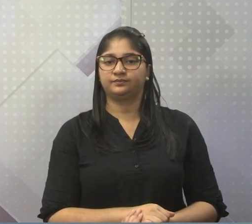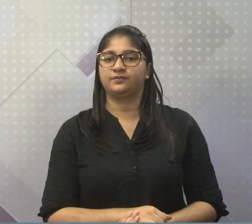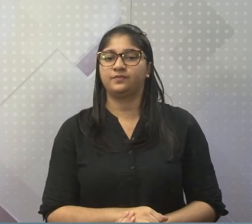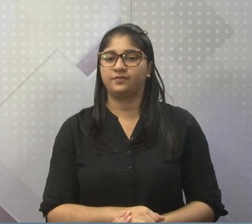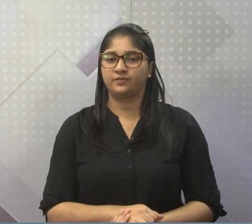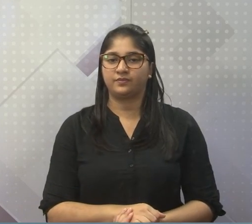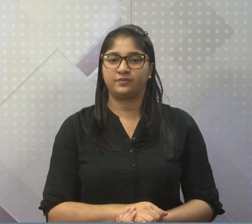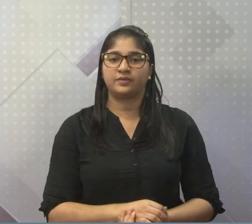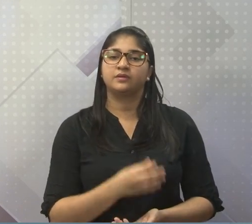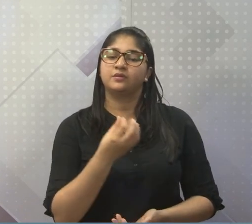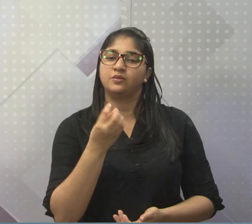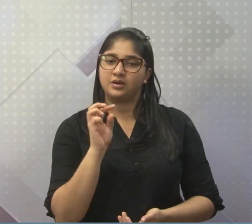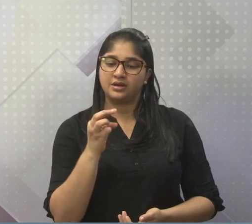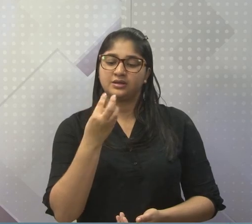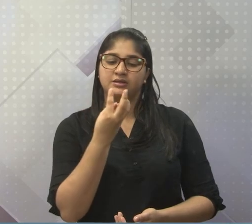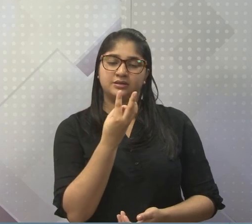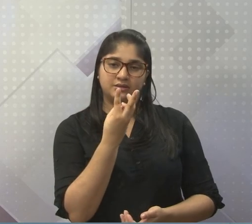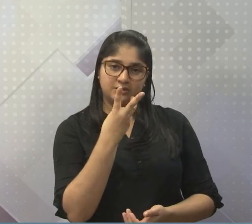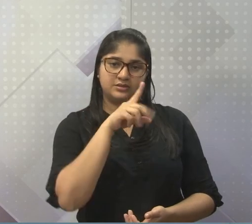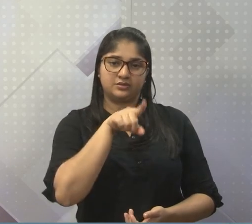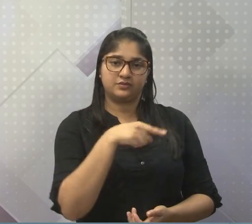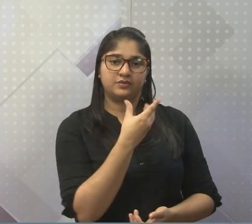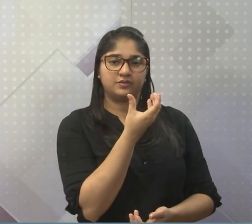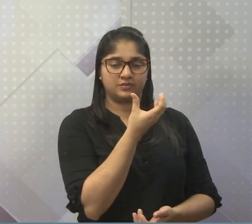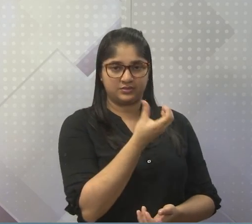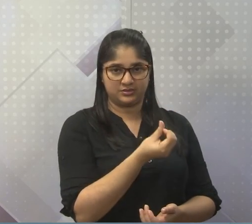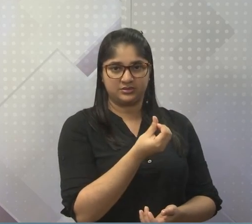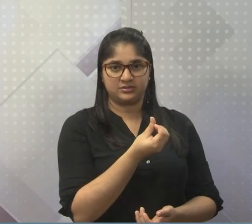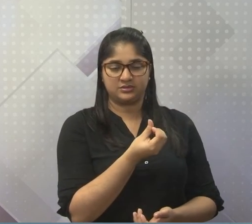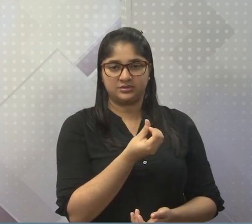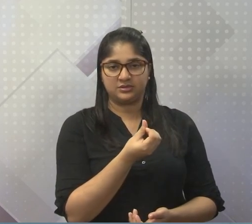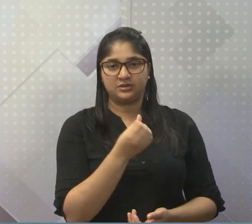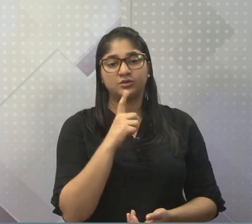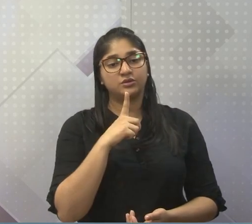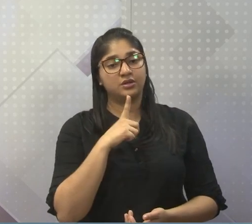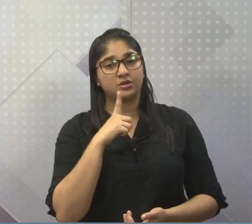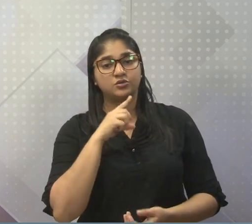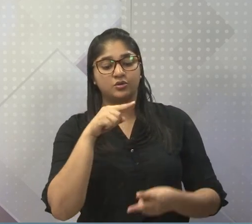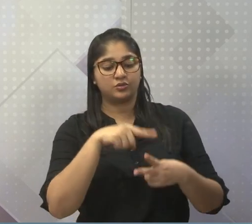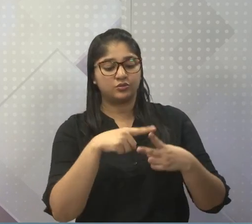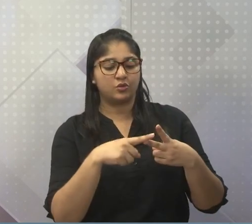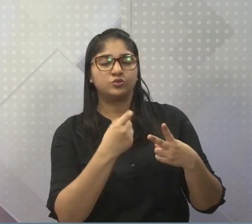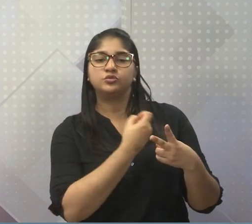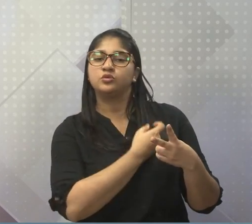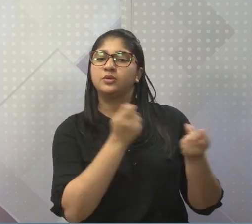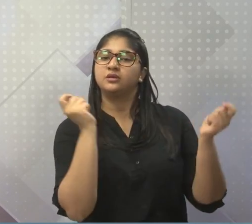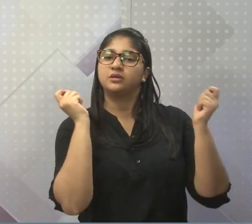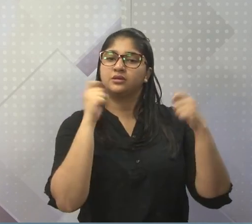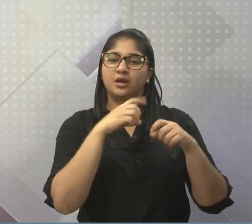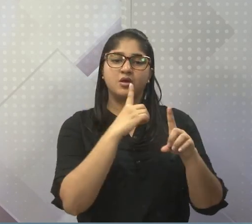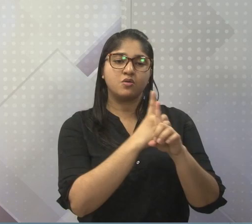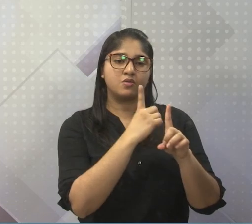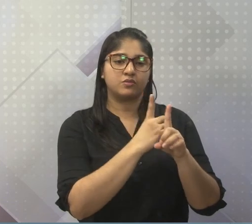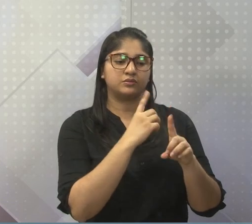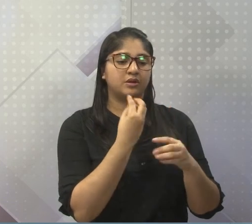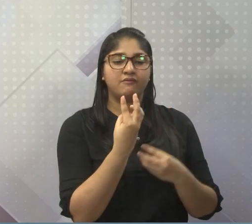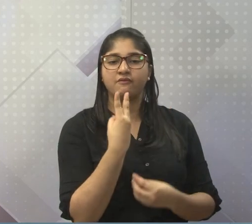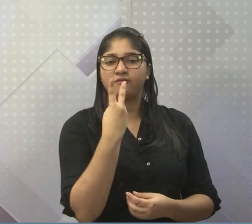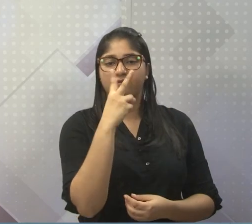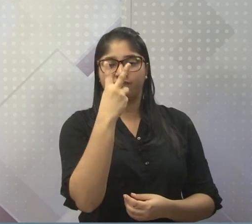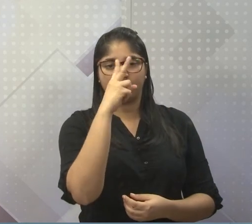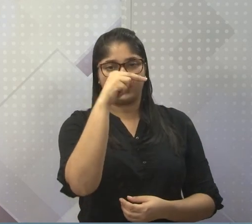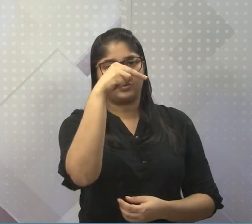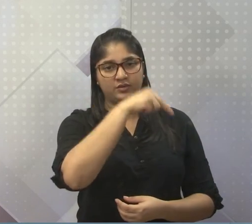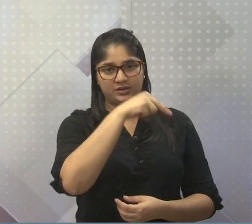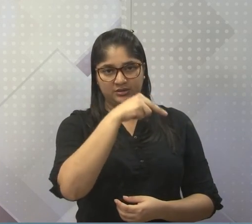exata. 3,6. Com esses dois números que eu dei, eu já calculei o N. Se eu já tenho o A,